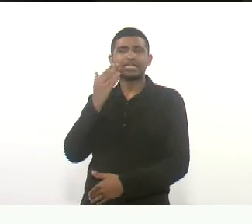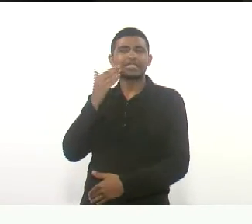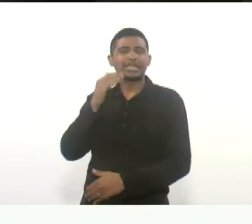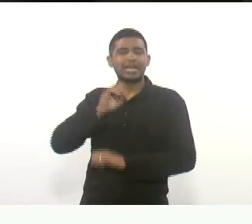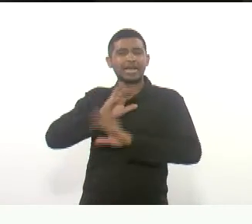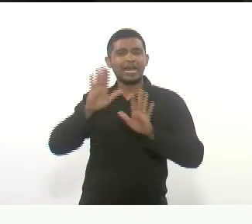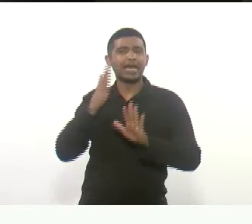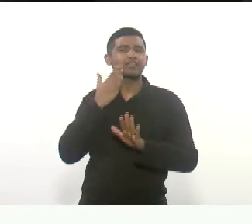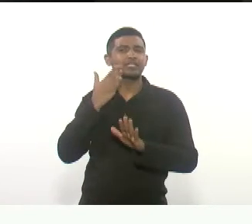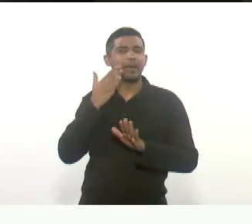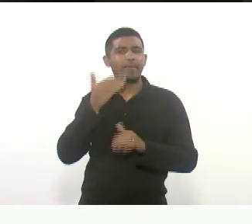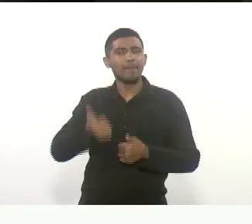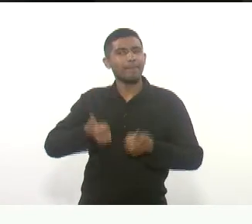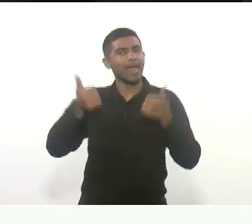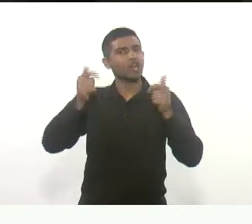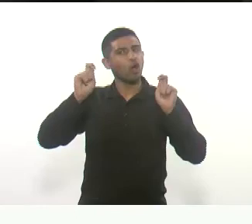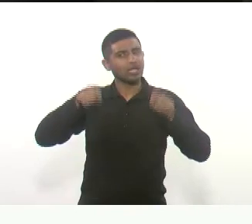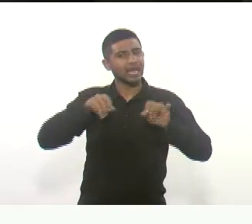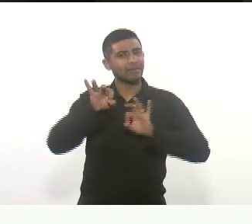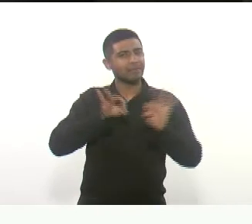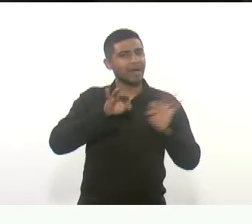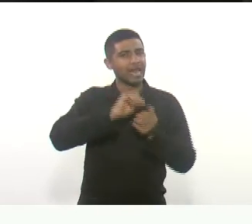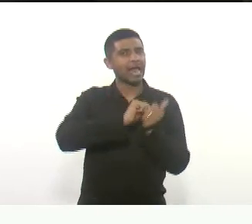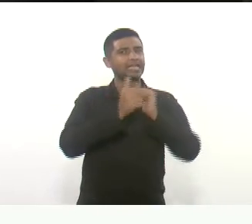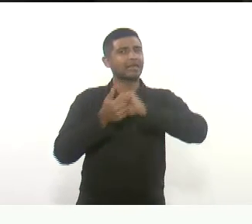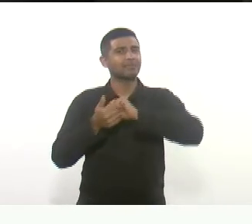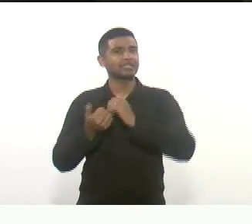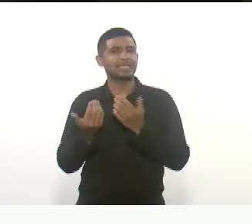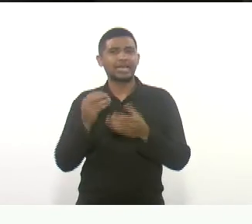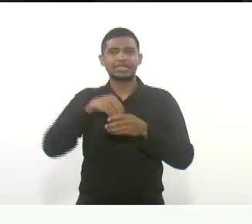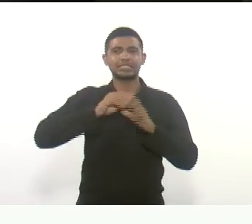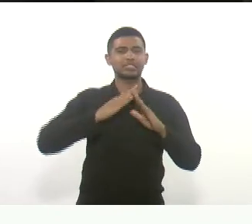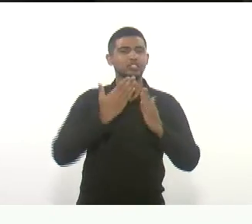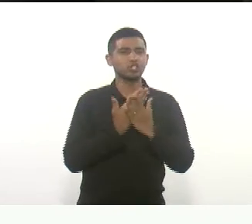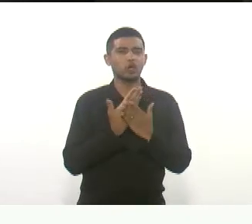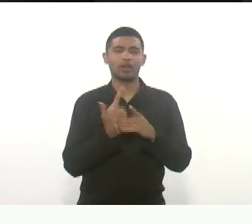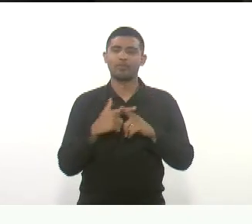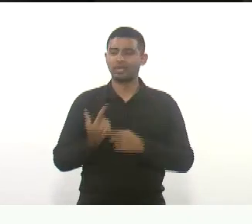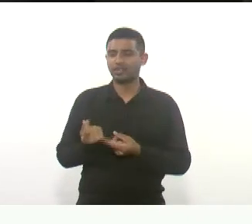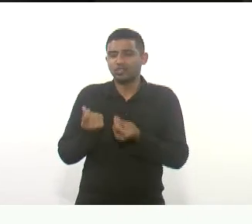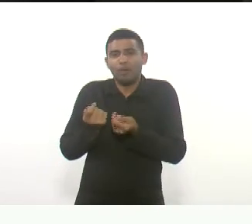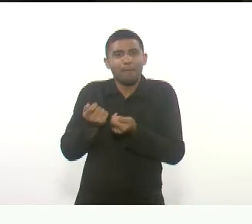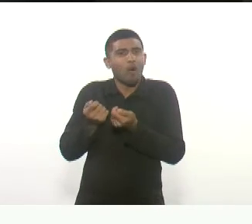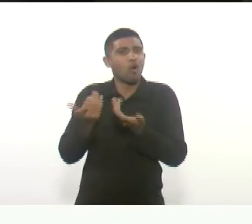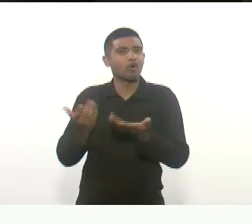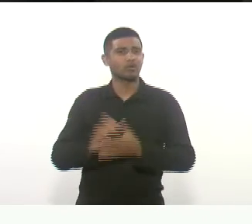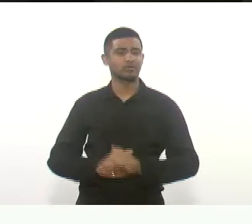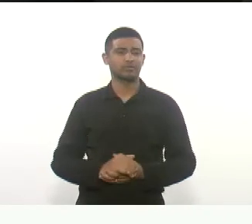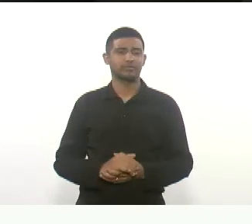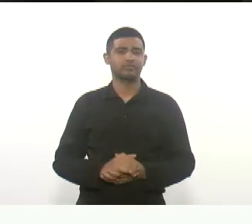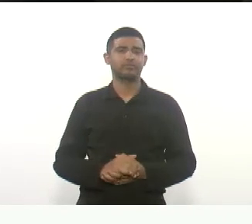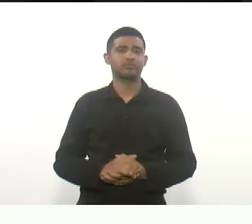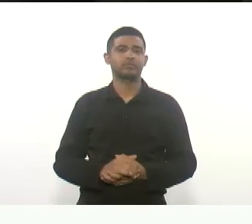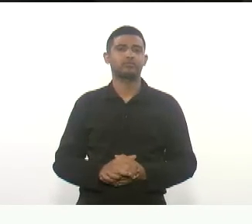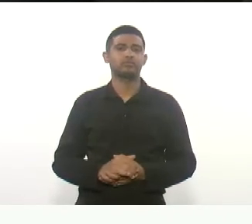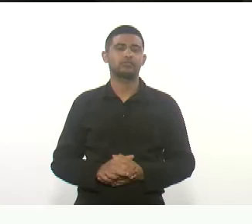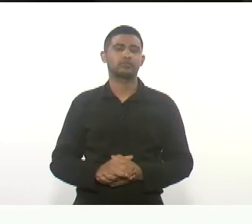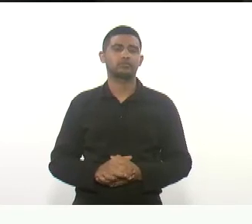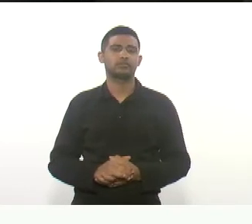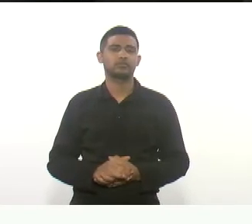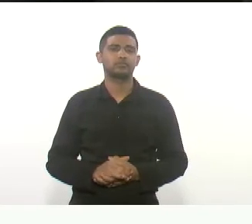realmente vale a pena implementar ou não, dado que os recursos são extremamente escassos. E aí, assim, essa questão, se a gente